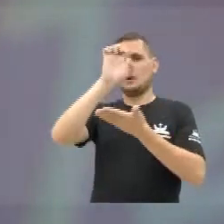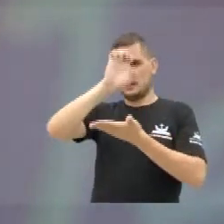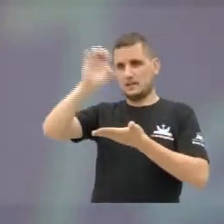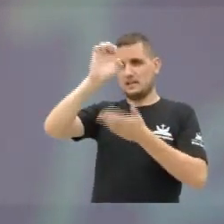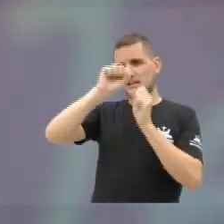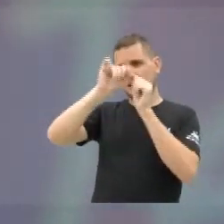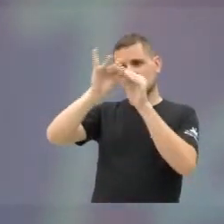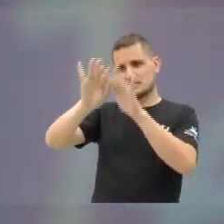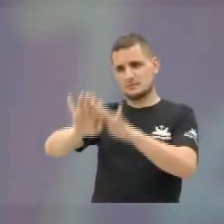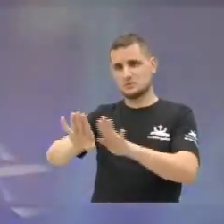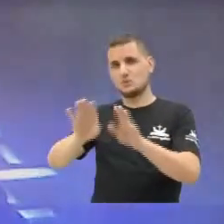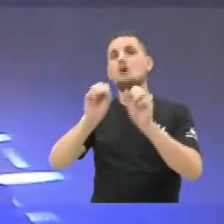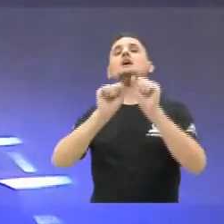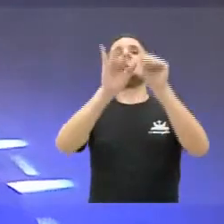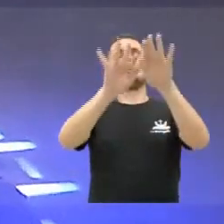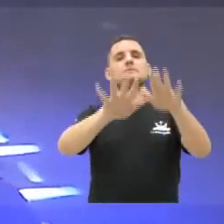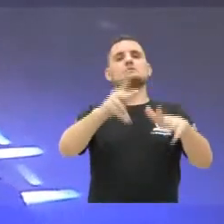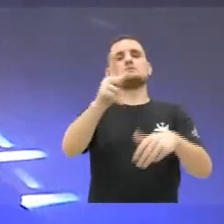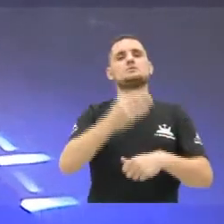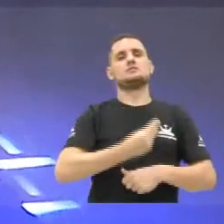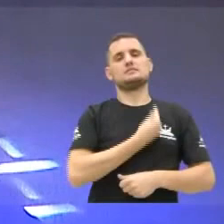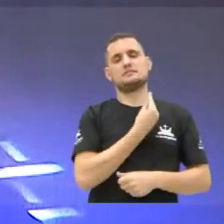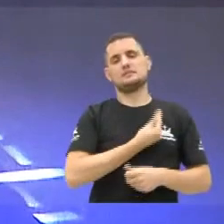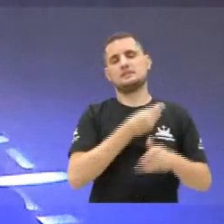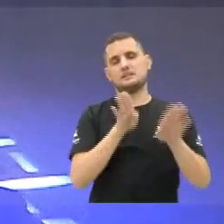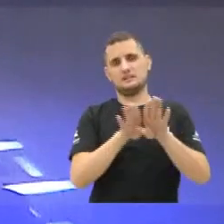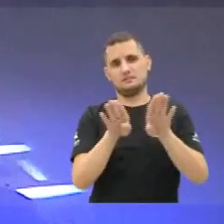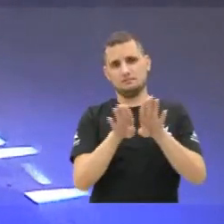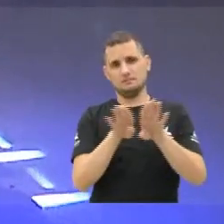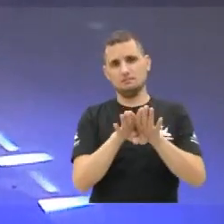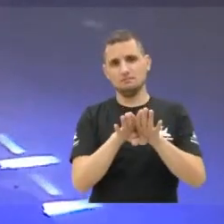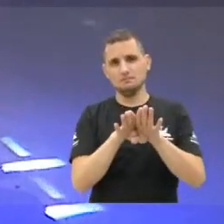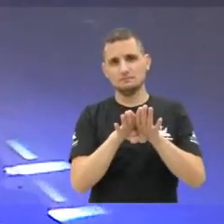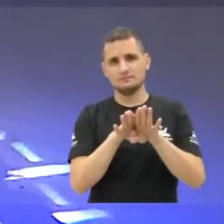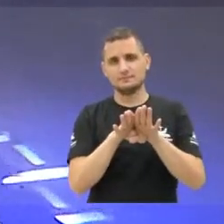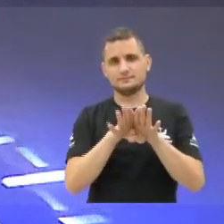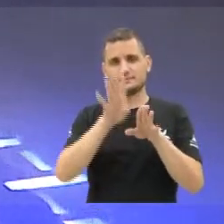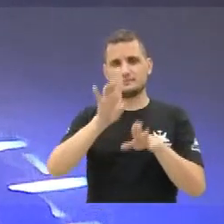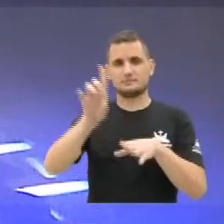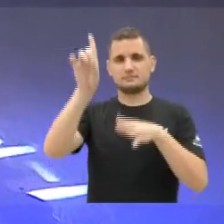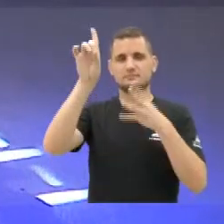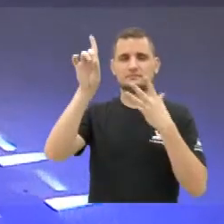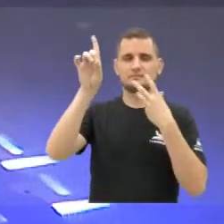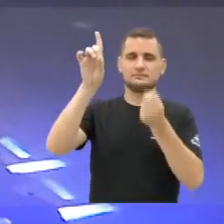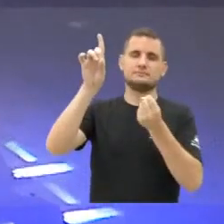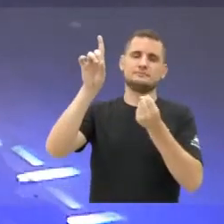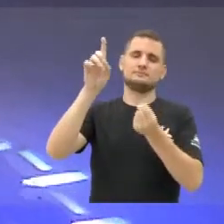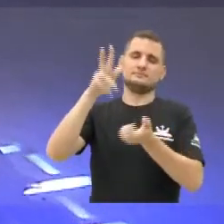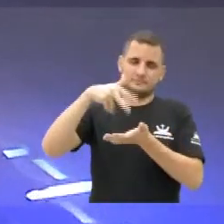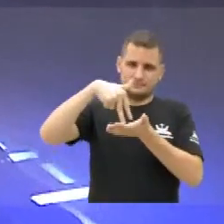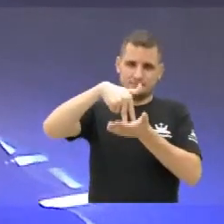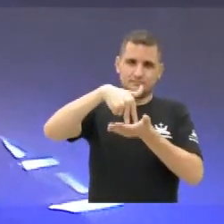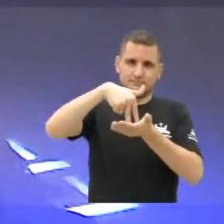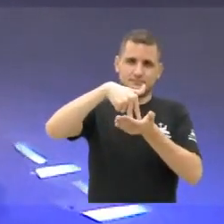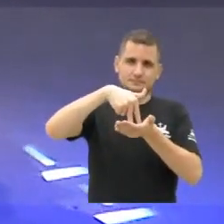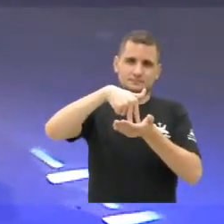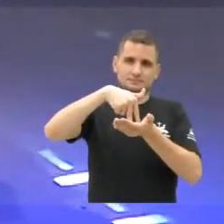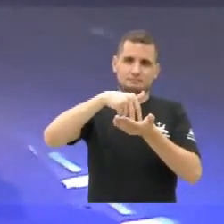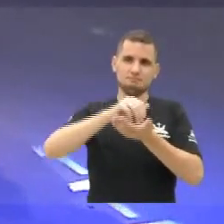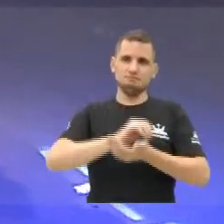que brilha na sua vida também. Deixa Deus te levantar, deixa Deus te levantar.